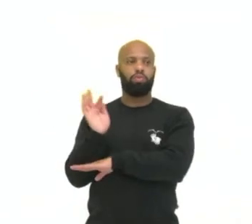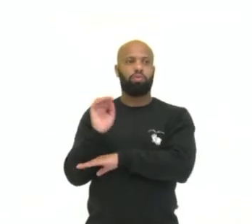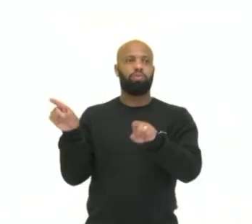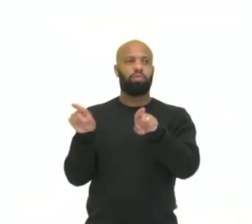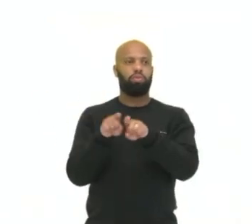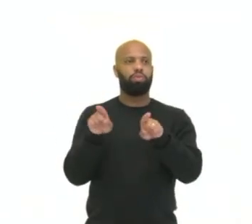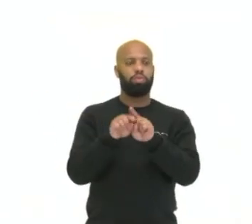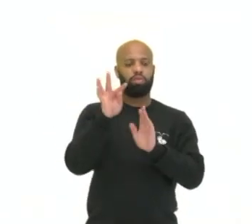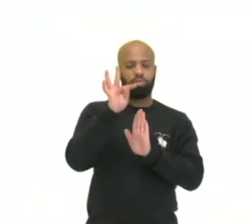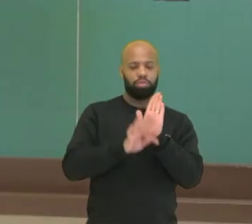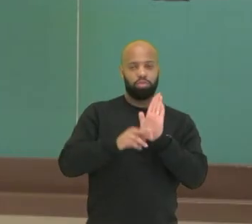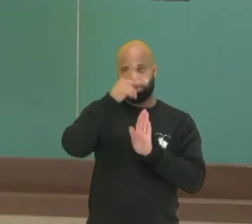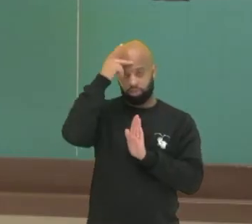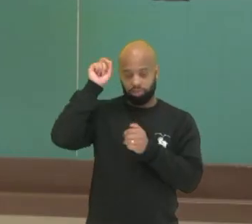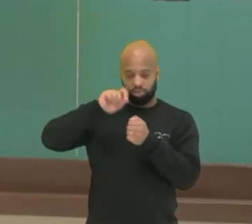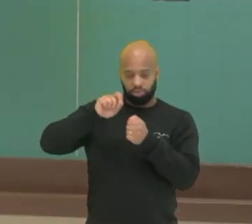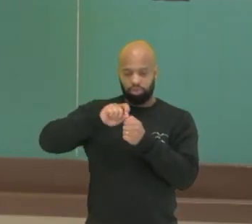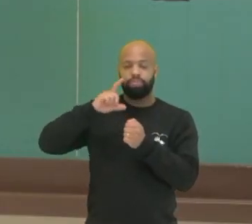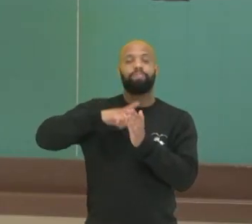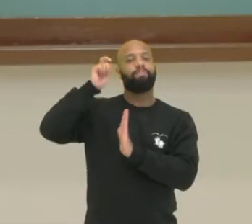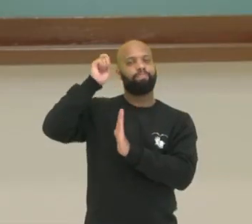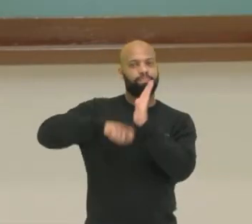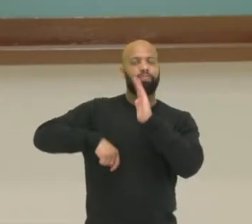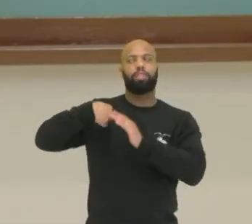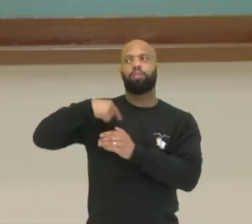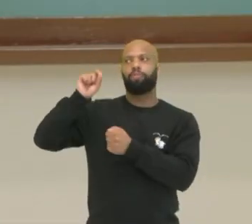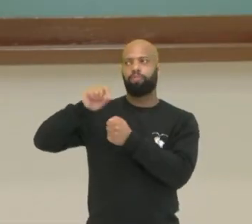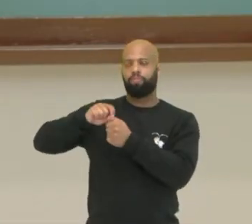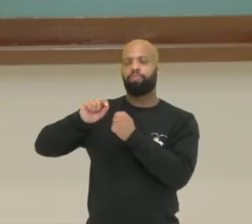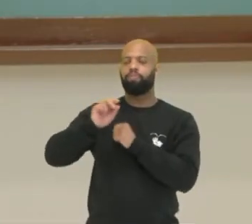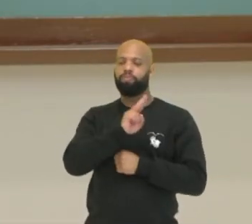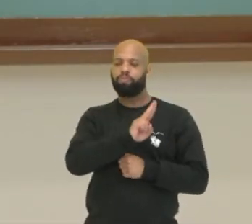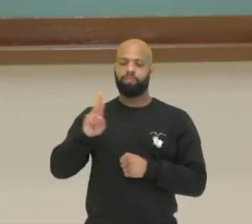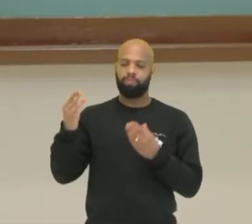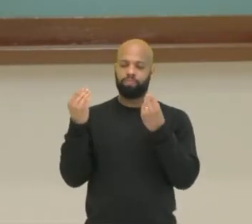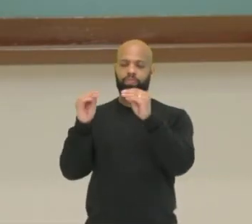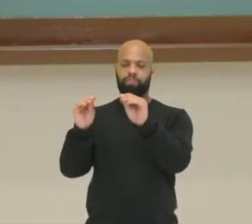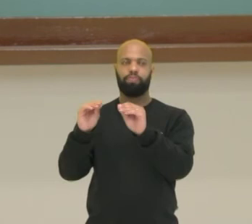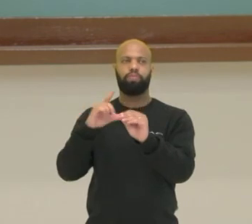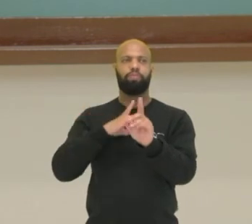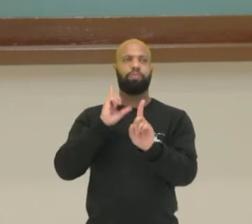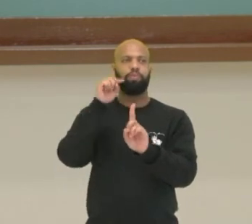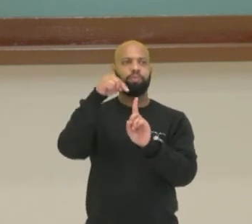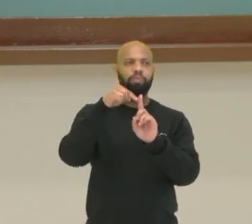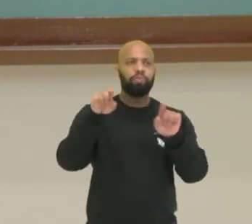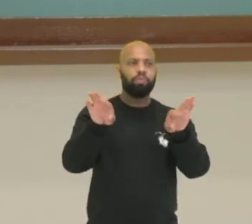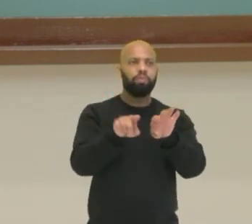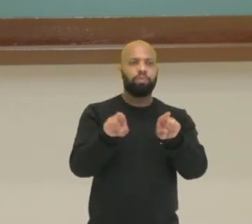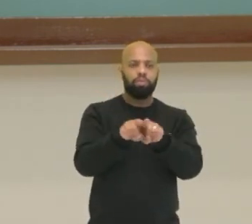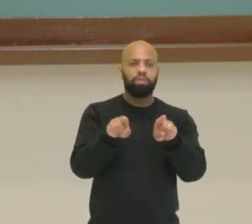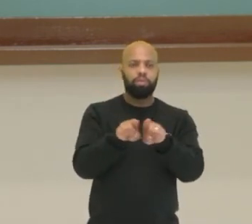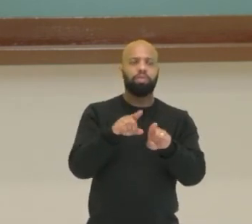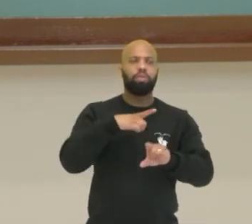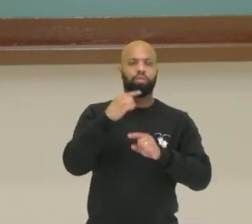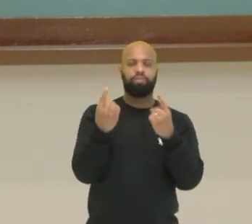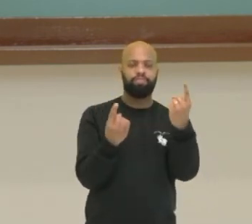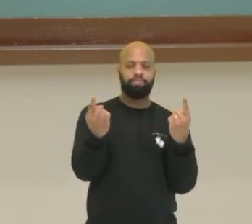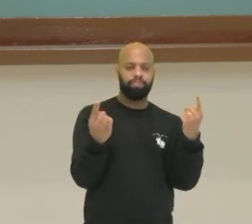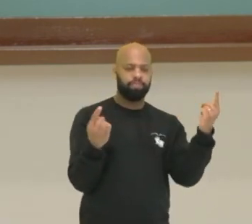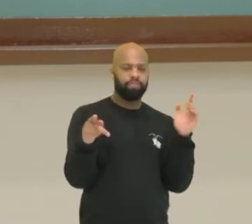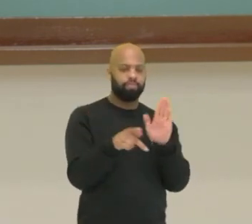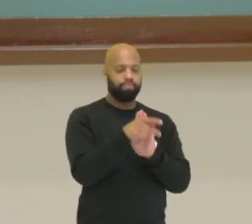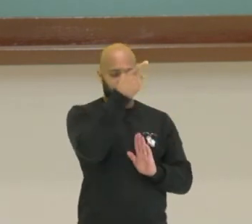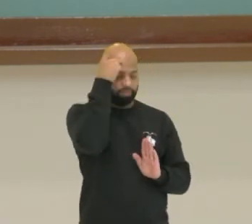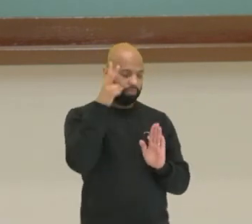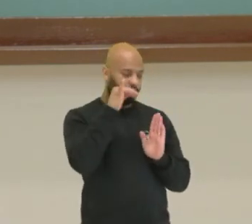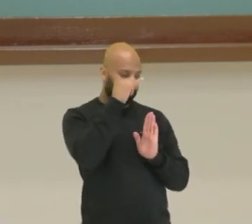assinados pelo autor. Né? O que significa eu dizer que pode ser que tenha objetividade e pode ser que tenha subjetividade em uma